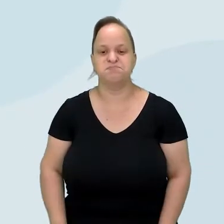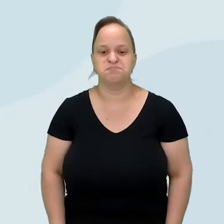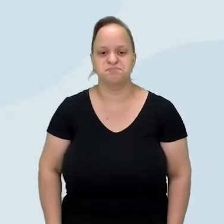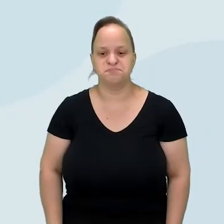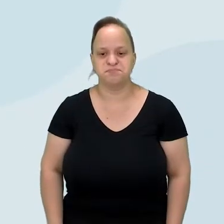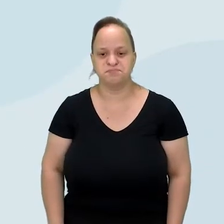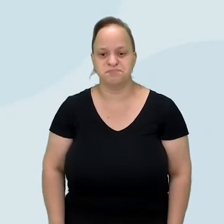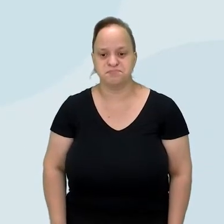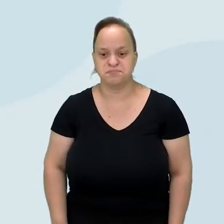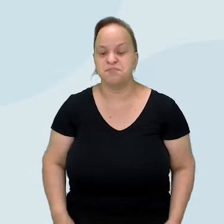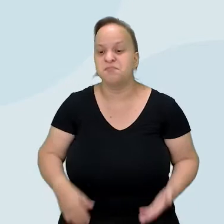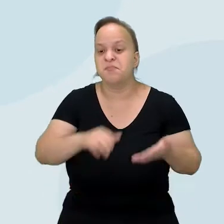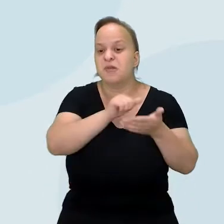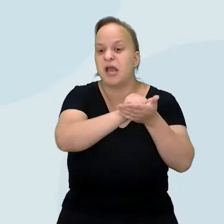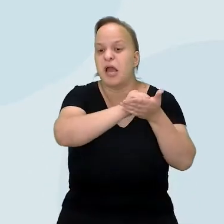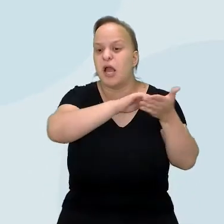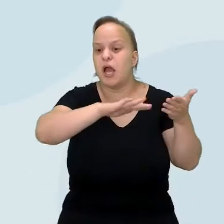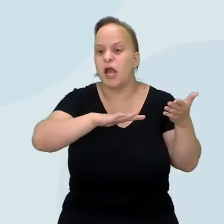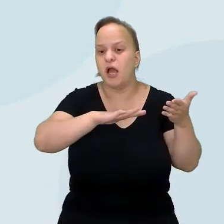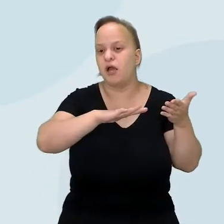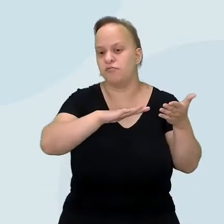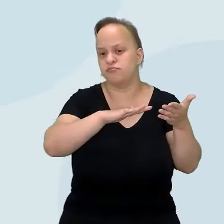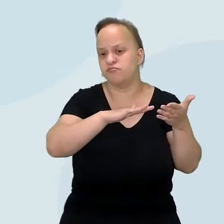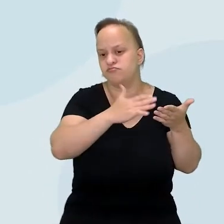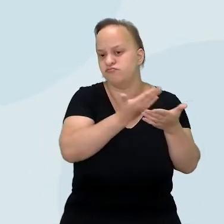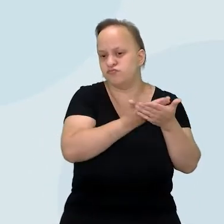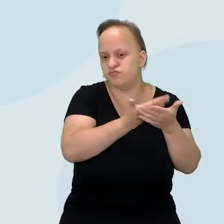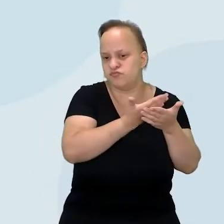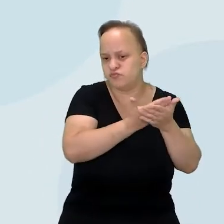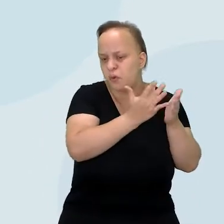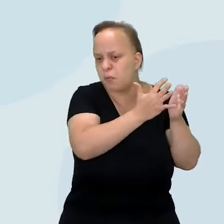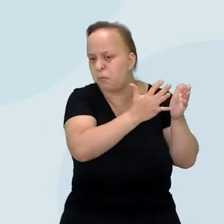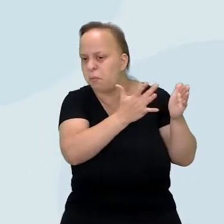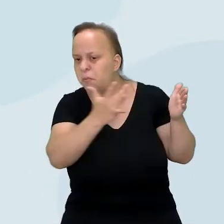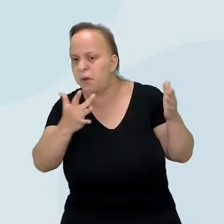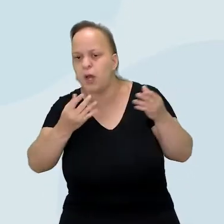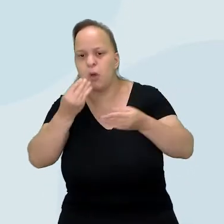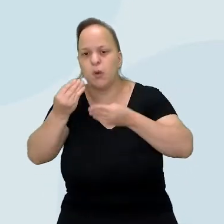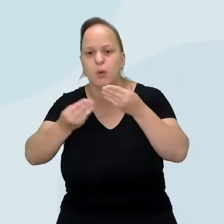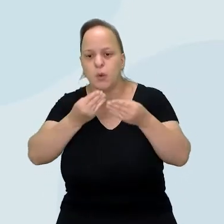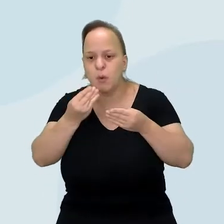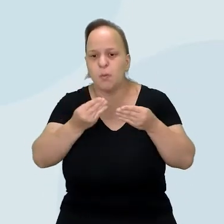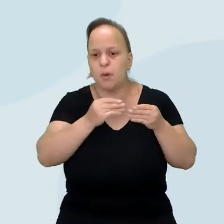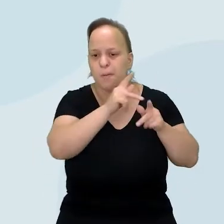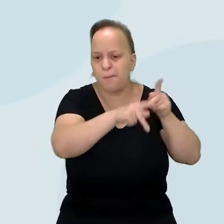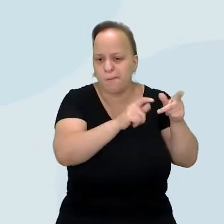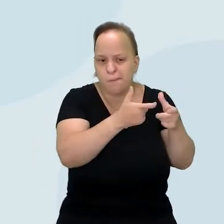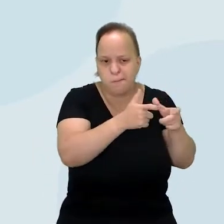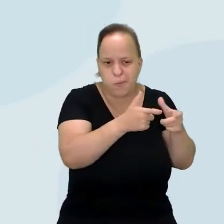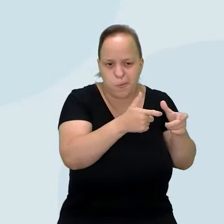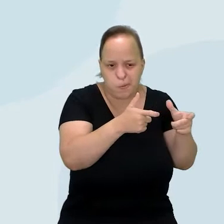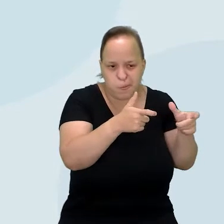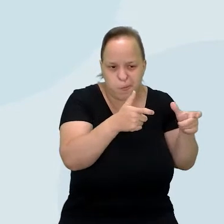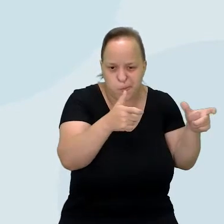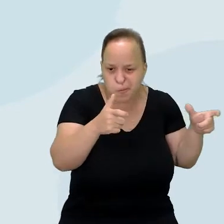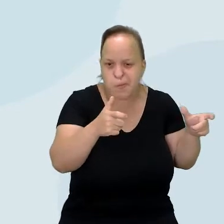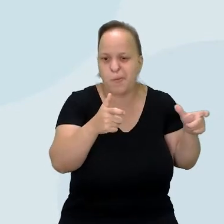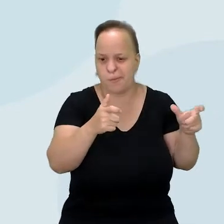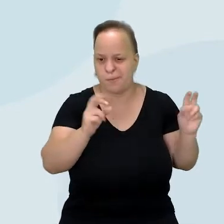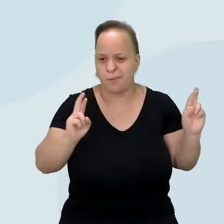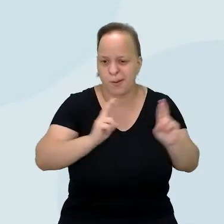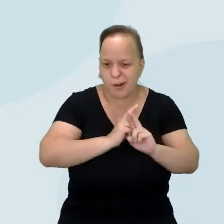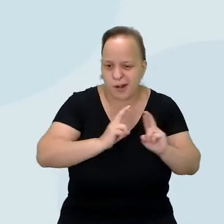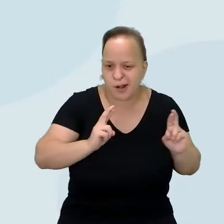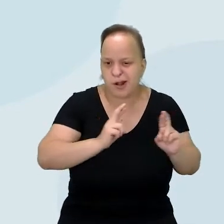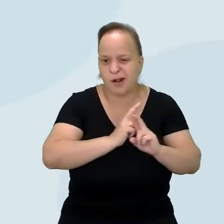a nossa aula e o nosso percurso, então a gente falou lá sobre crescimento populacional, demanda, revolução industrial e revolução verde,